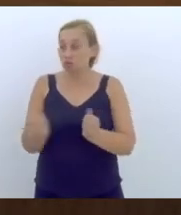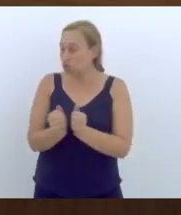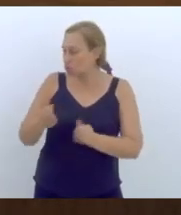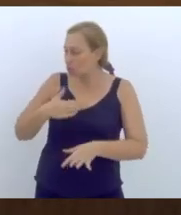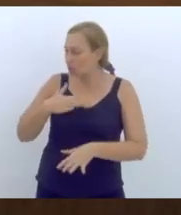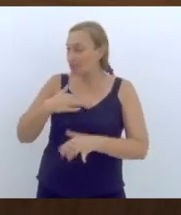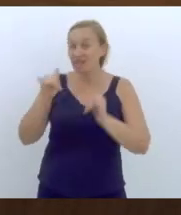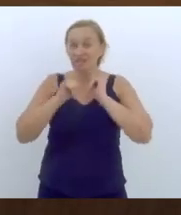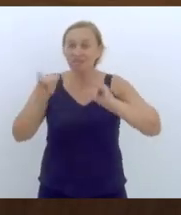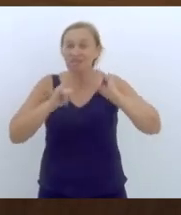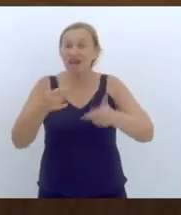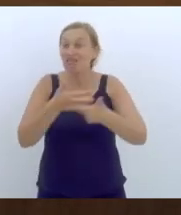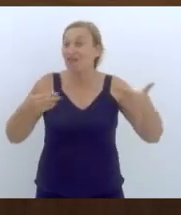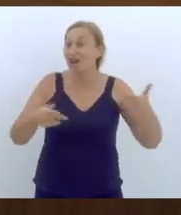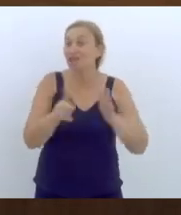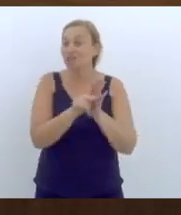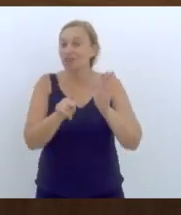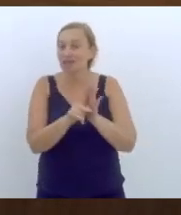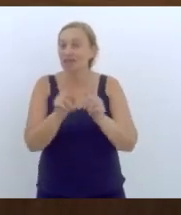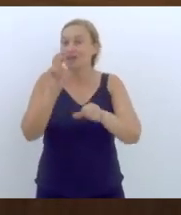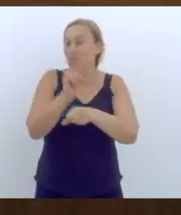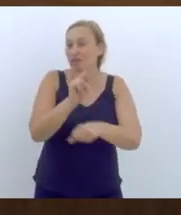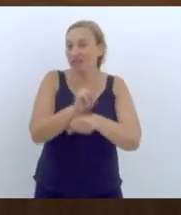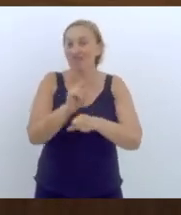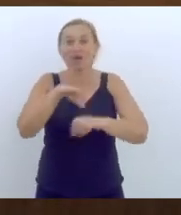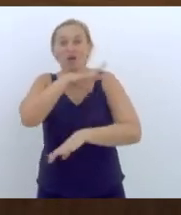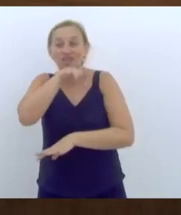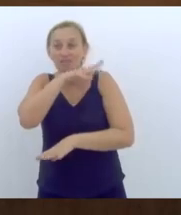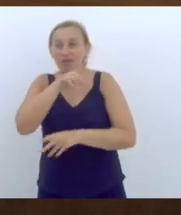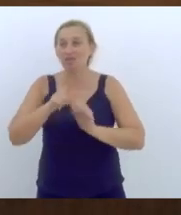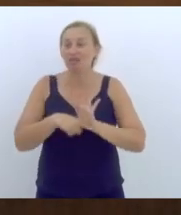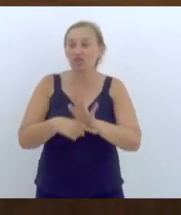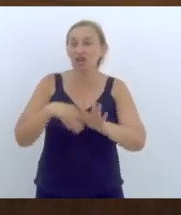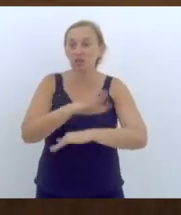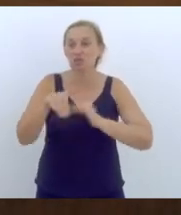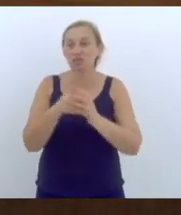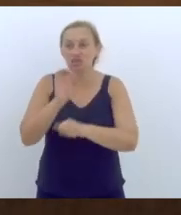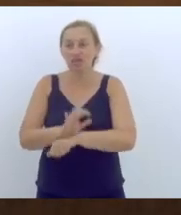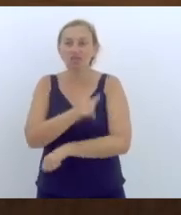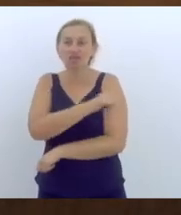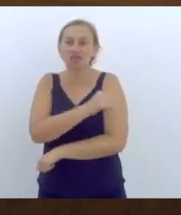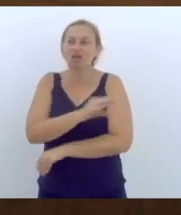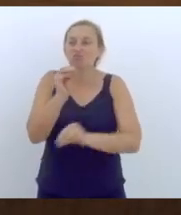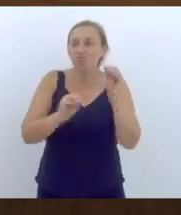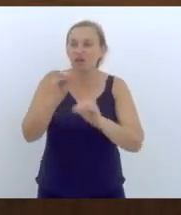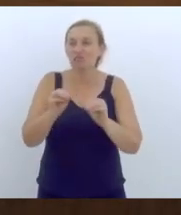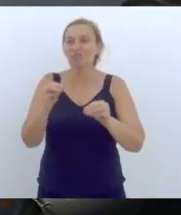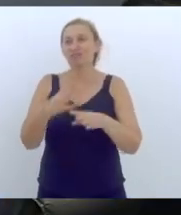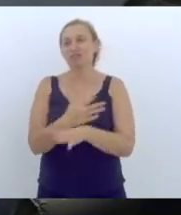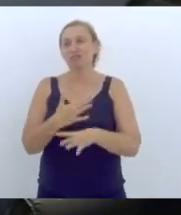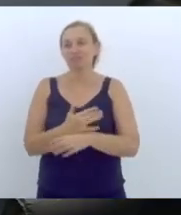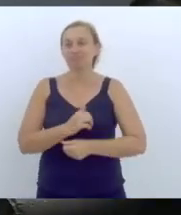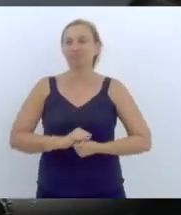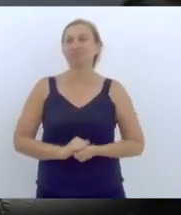anunciar uma série de projetos para proteção animal que vai atender todo o Estado do Rio de Janeiro. Um beijo, Petrópolis.